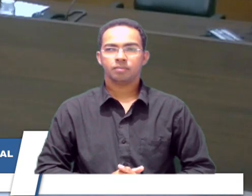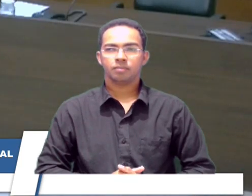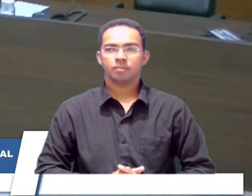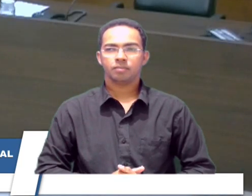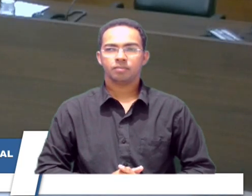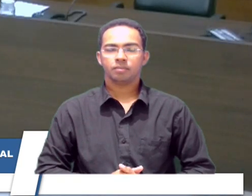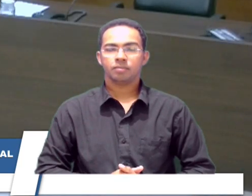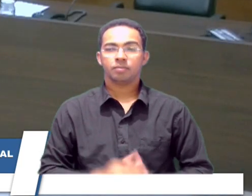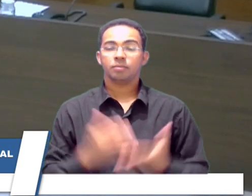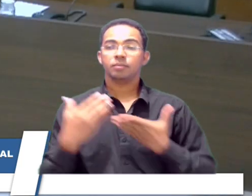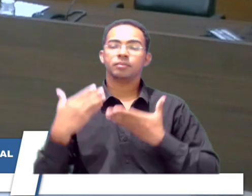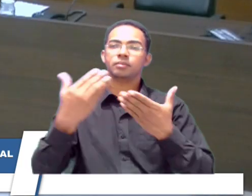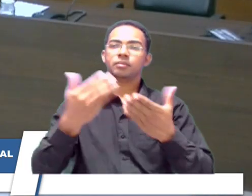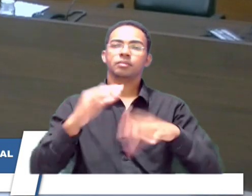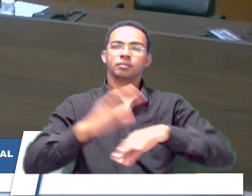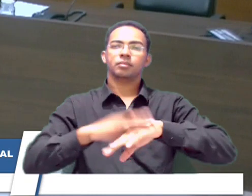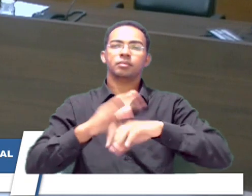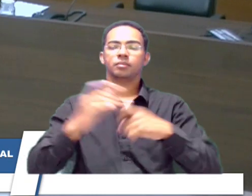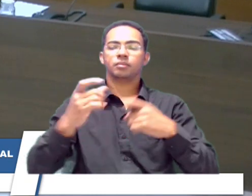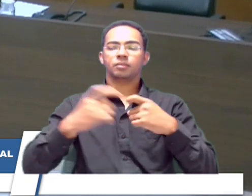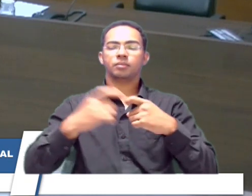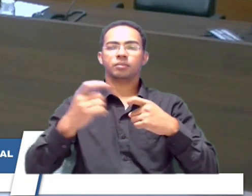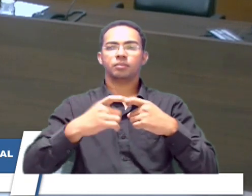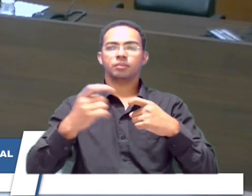Quero chamar o